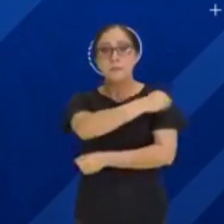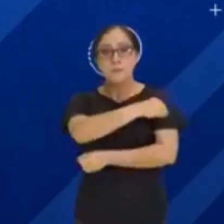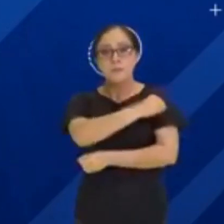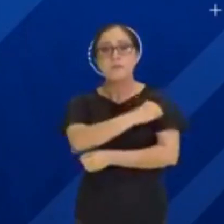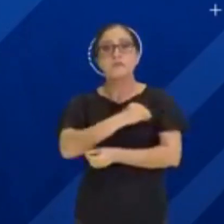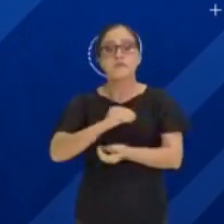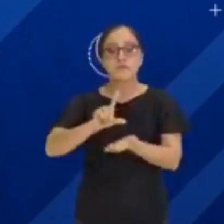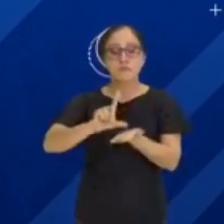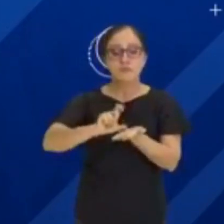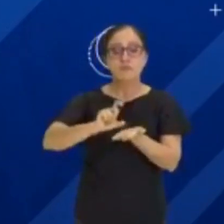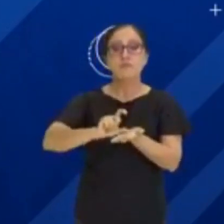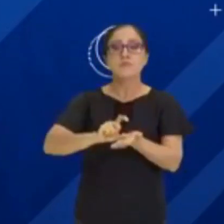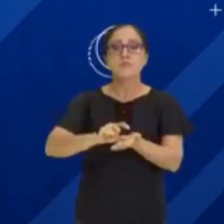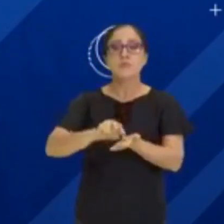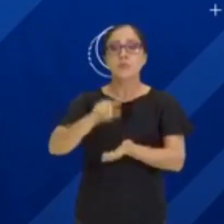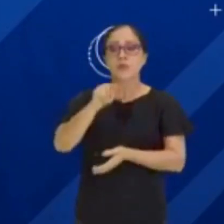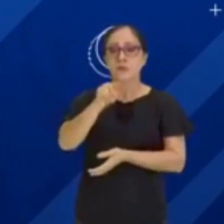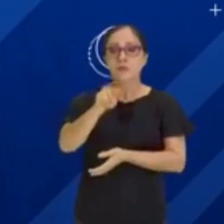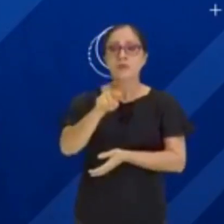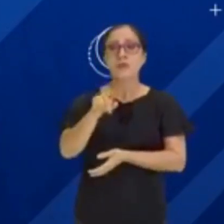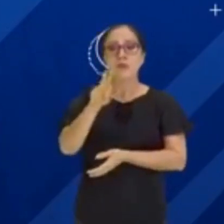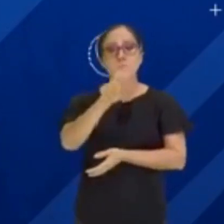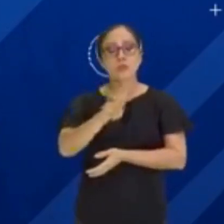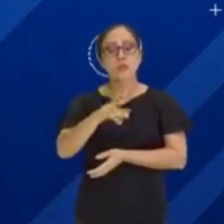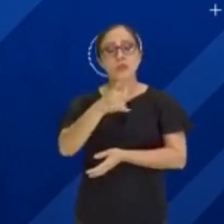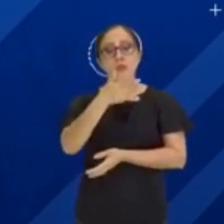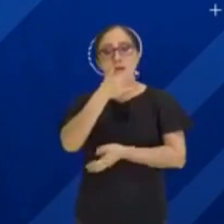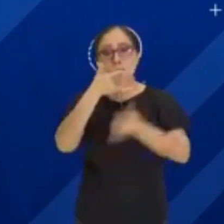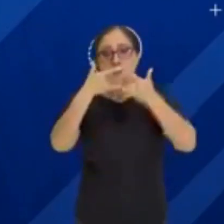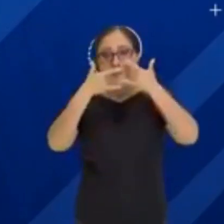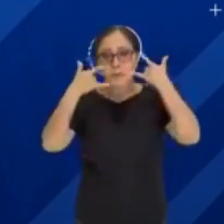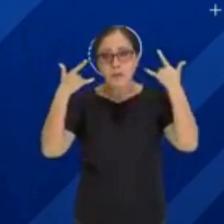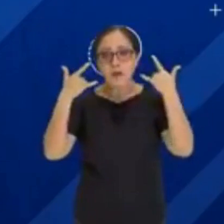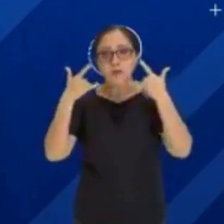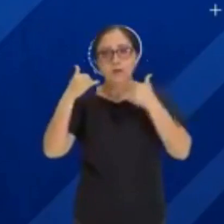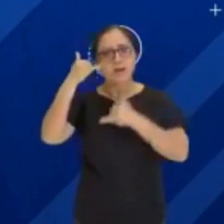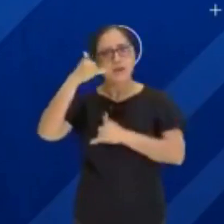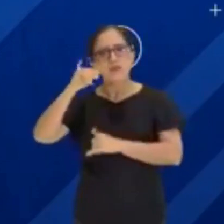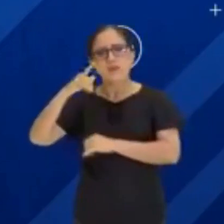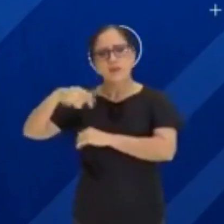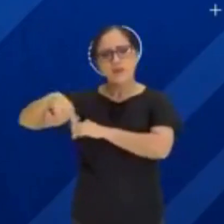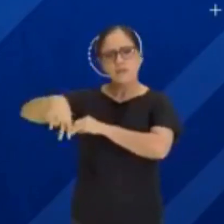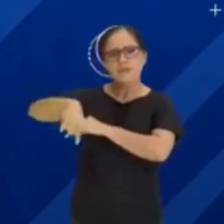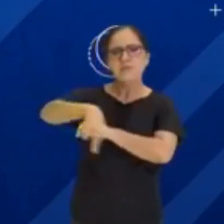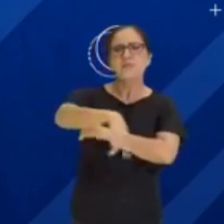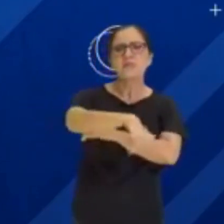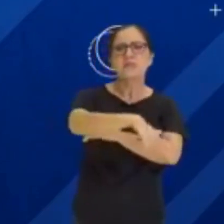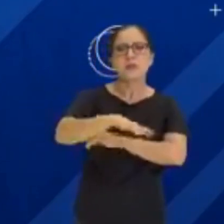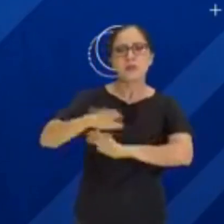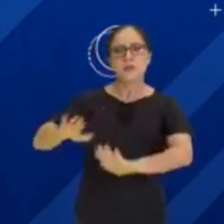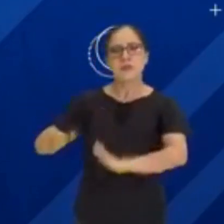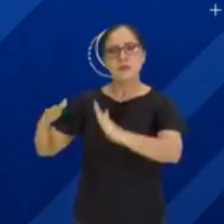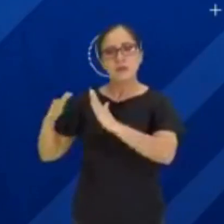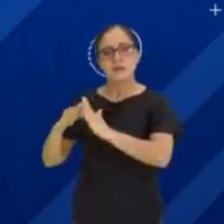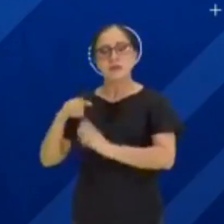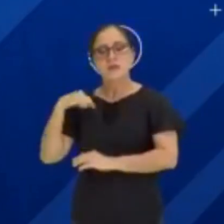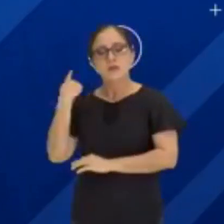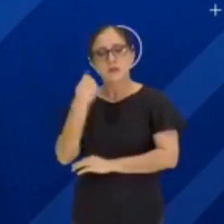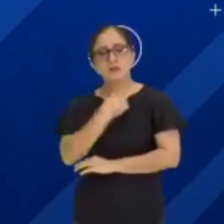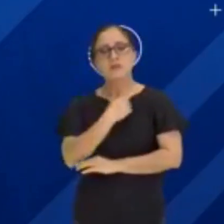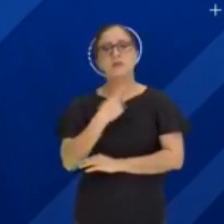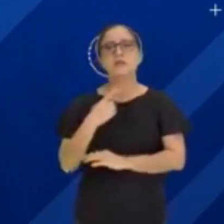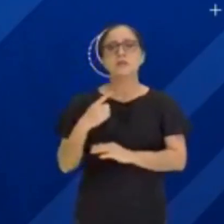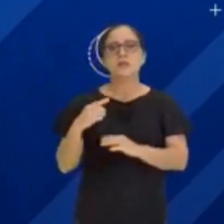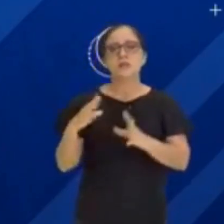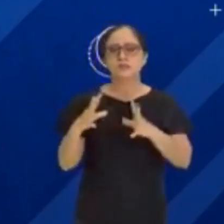Use a máscara, evite sair de casa sem necessidade. Junto, iremos superar essa pandemia. Cuide da sua